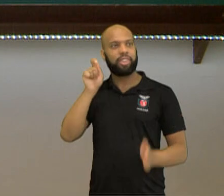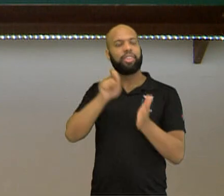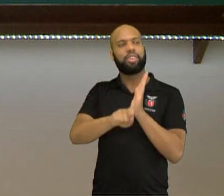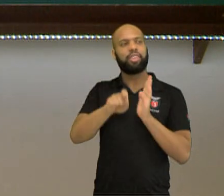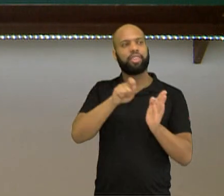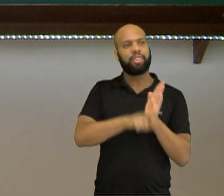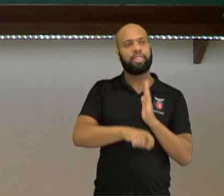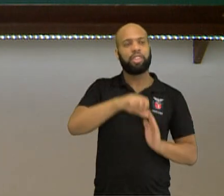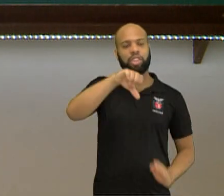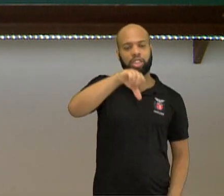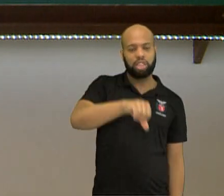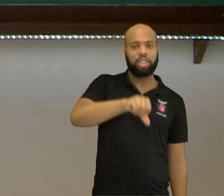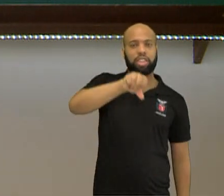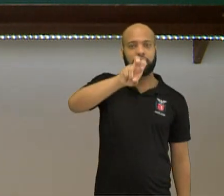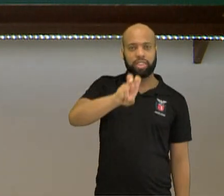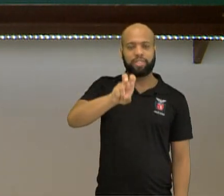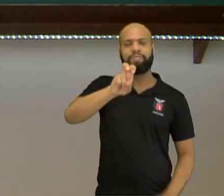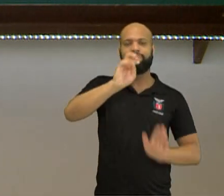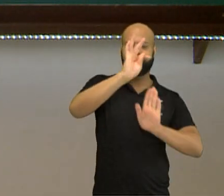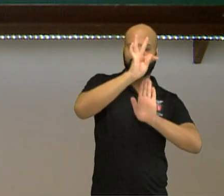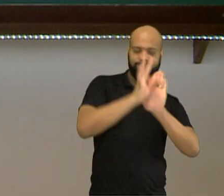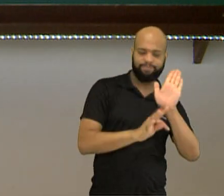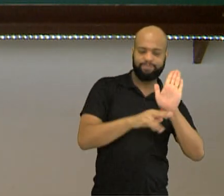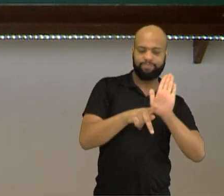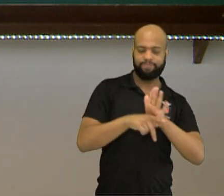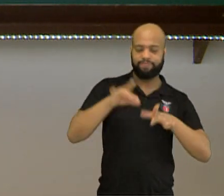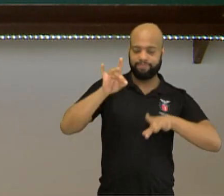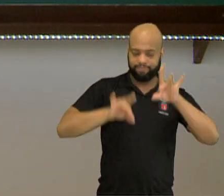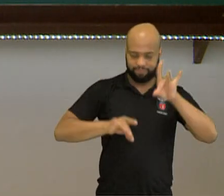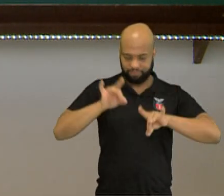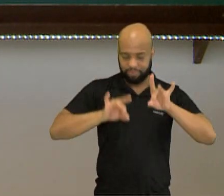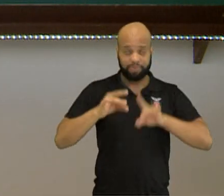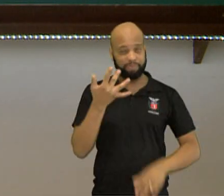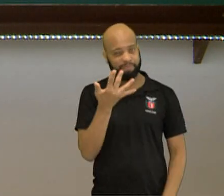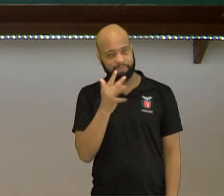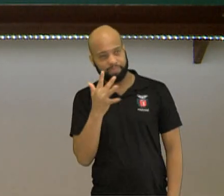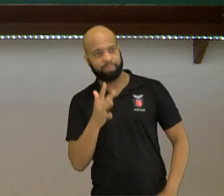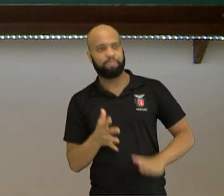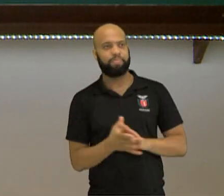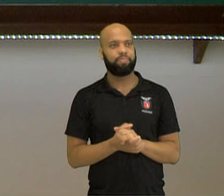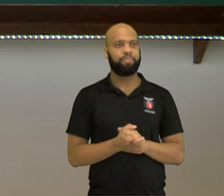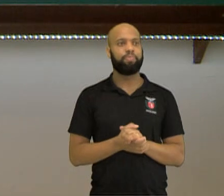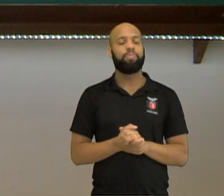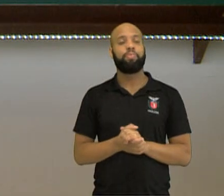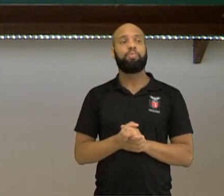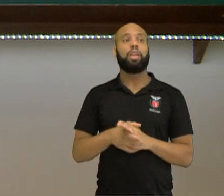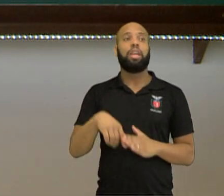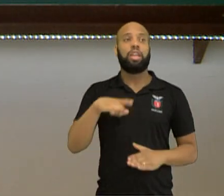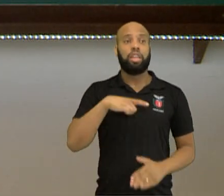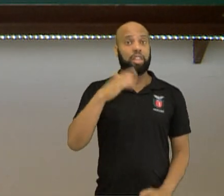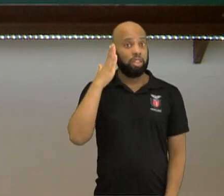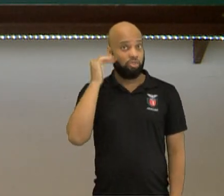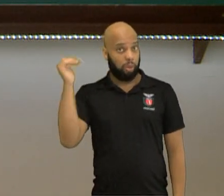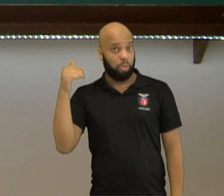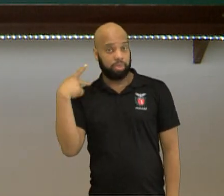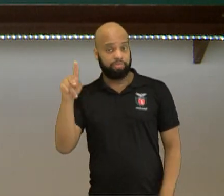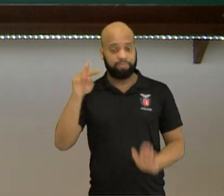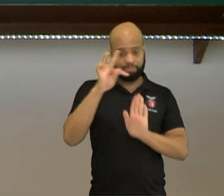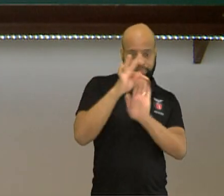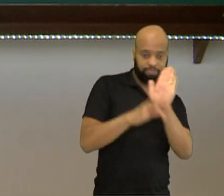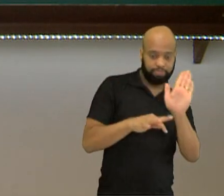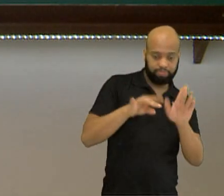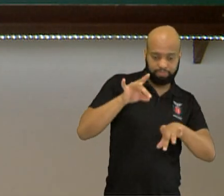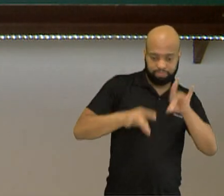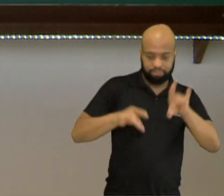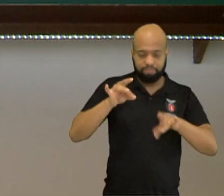de 95 obras aí, mais ou menos, tá? Entre as suas obras, né, nós